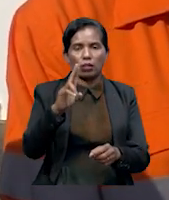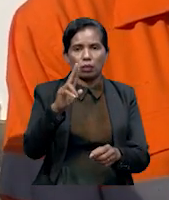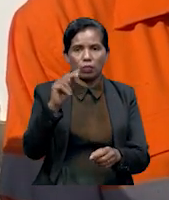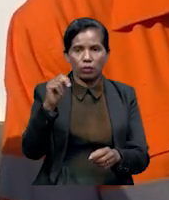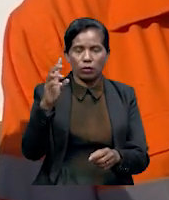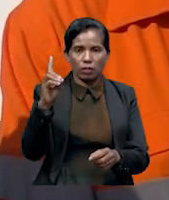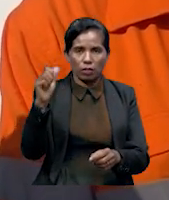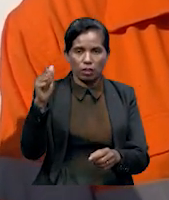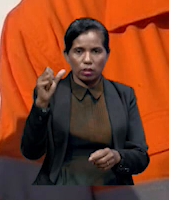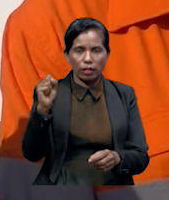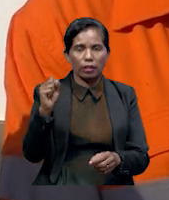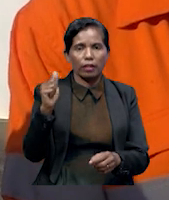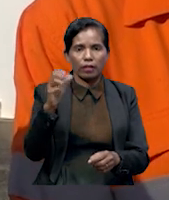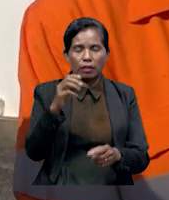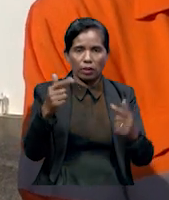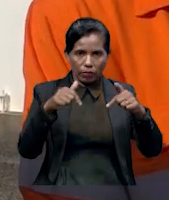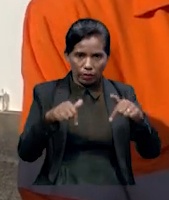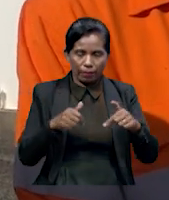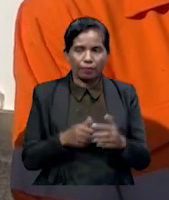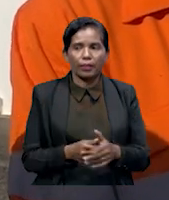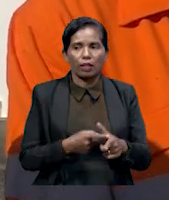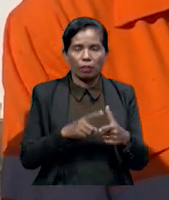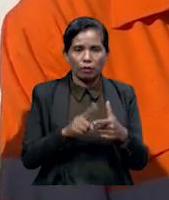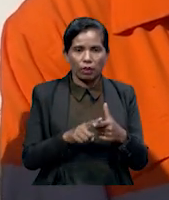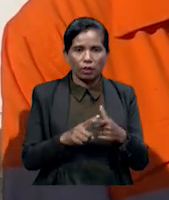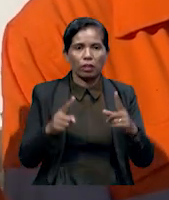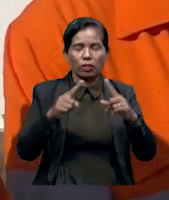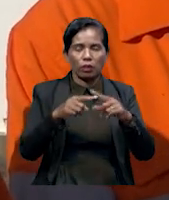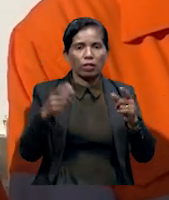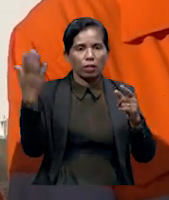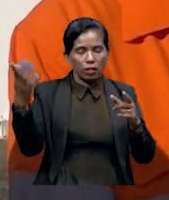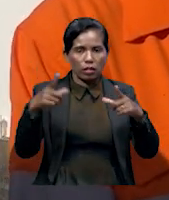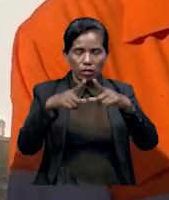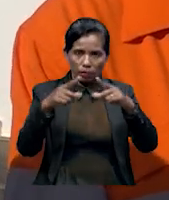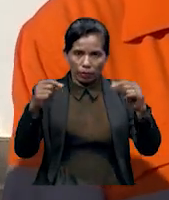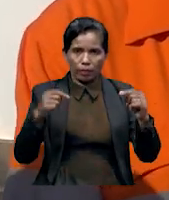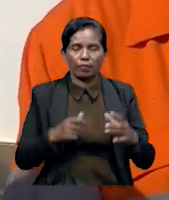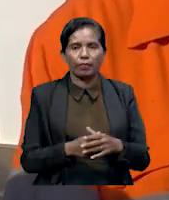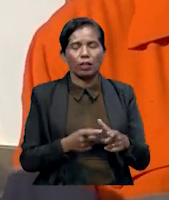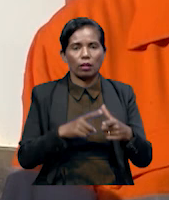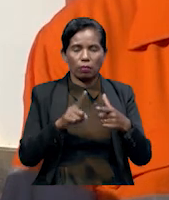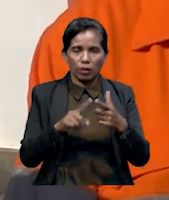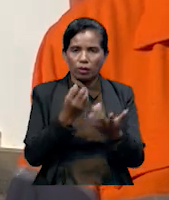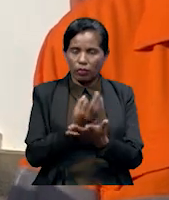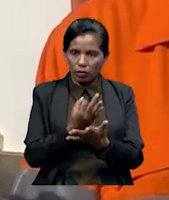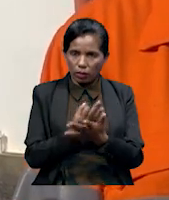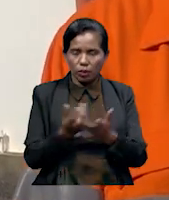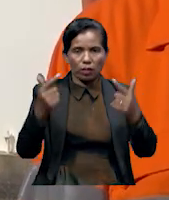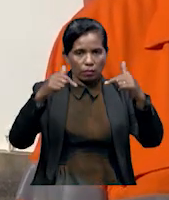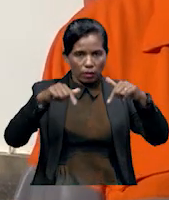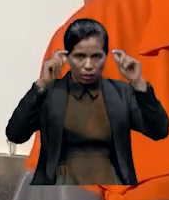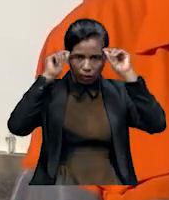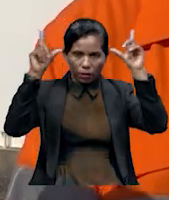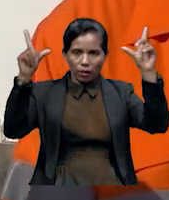mas torre, né? E depois torre Japão, Nema, depois Ossan torre Timor-Leste.